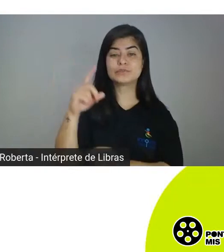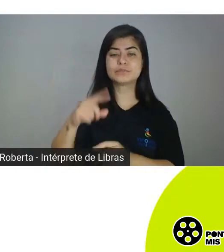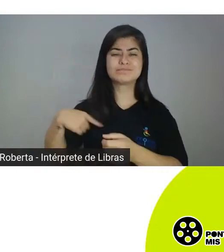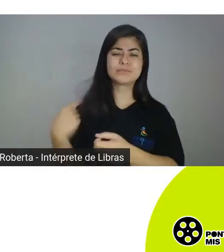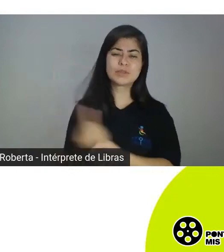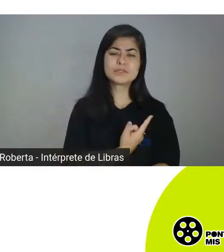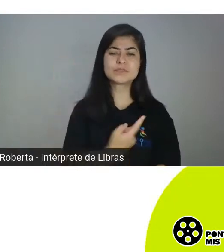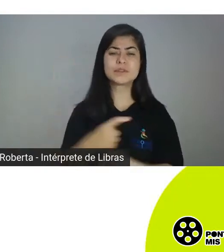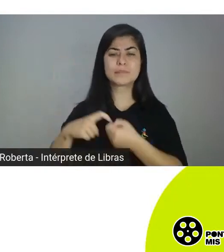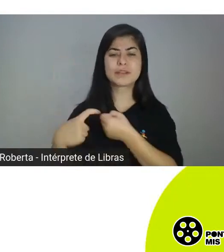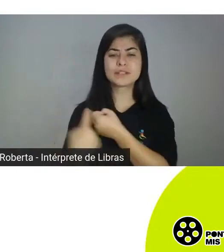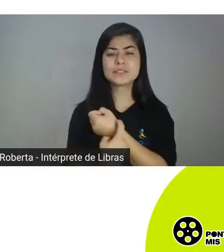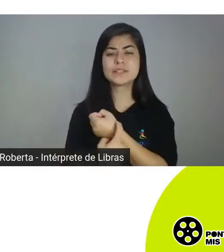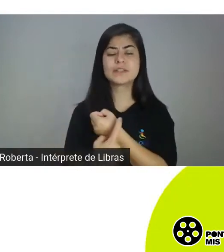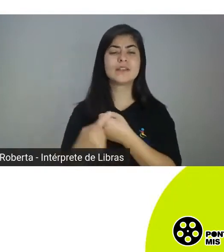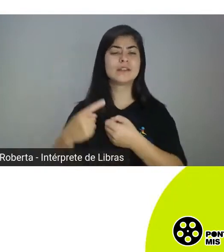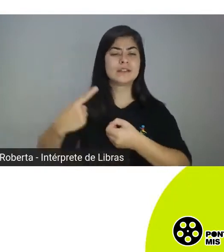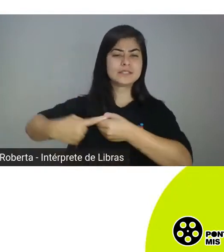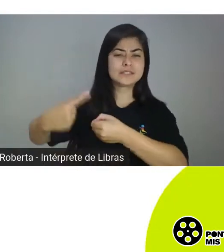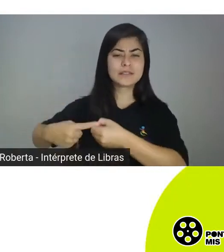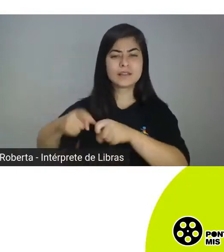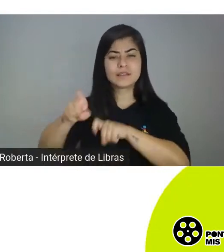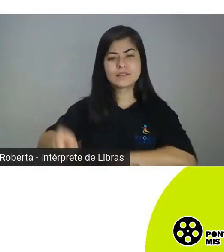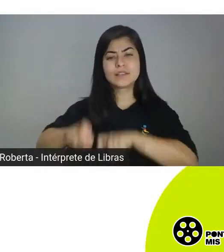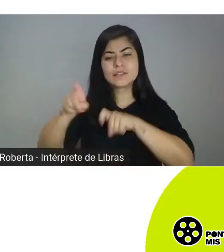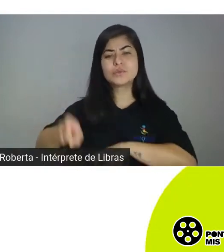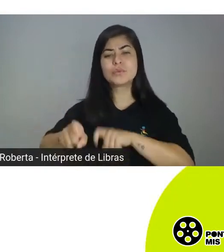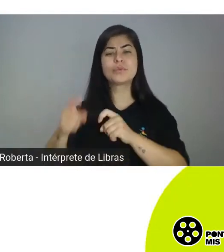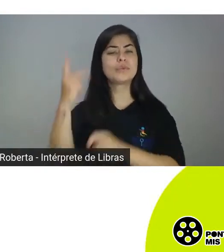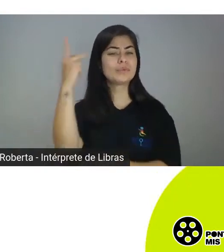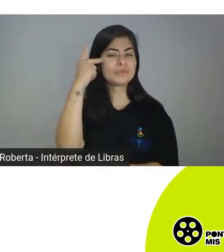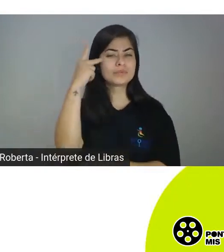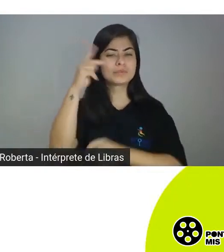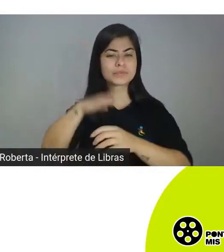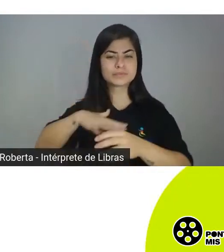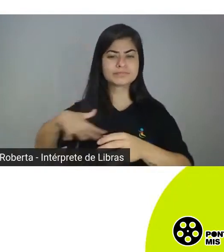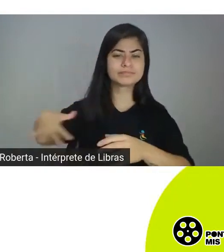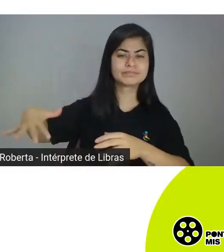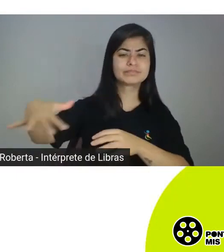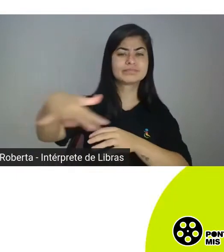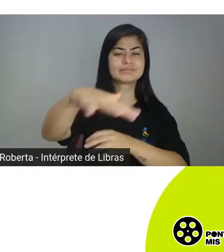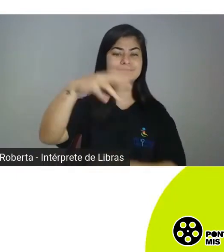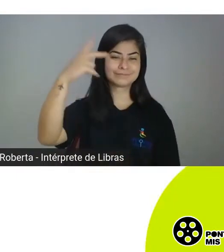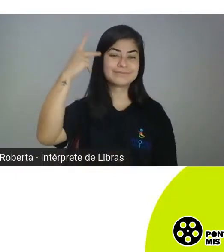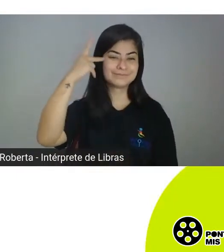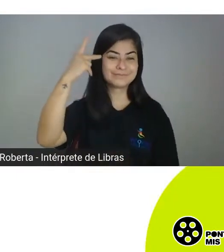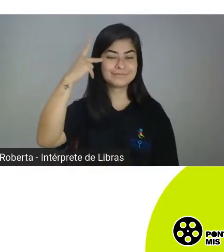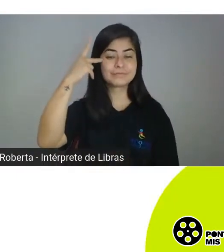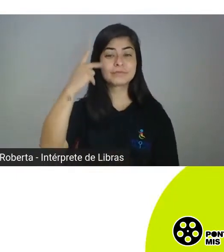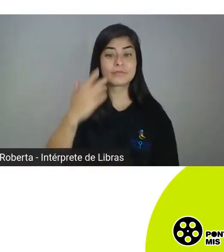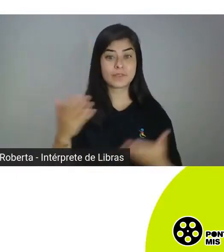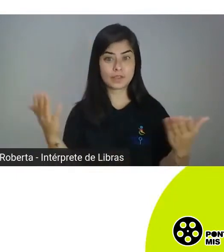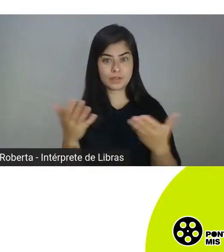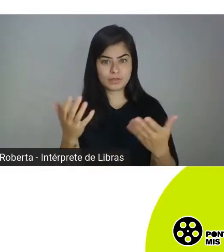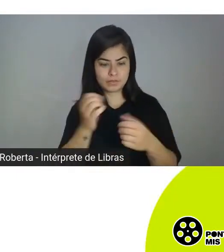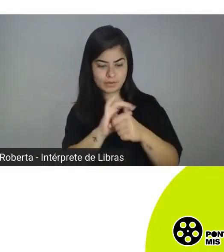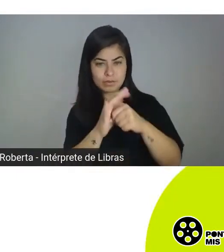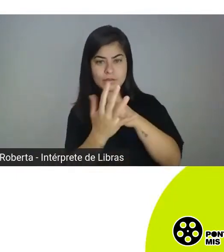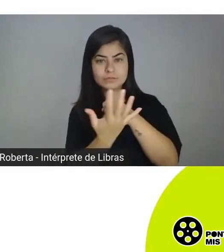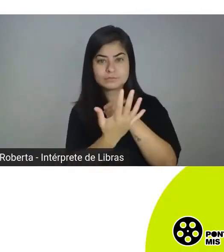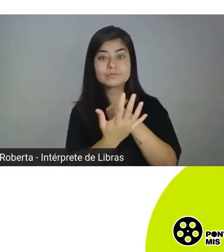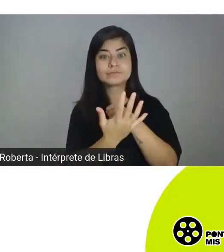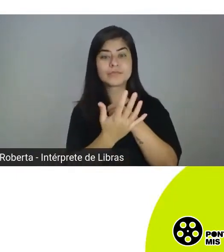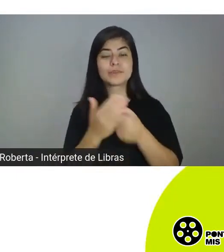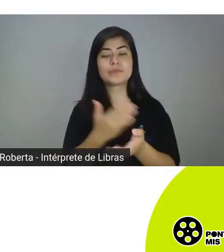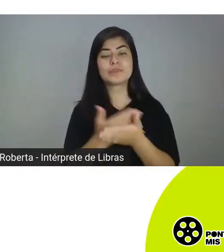Paulo, interior de São Paulo, interior, né? E Grande São Paulo também. Então, com a pandemia, esse ano a gente